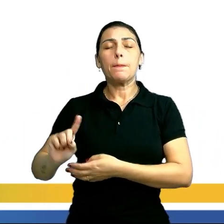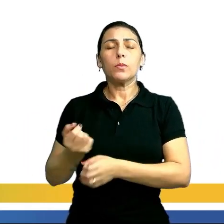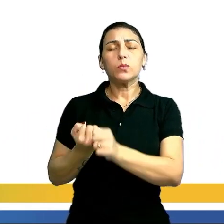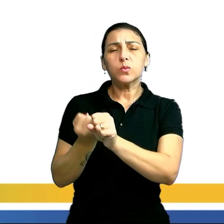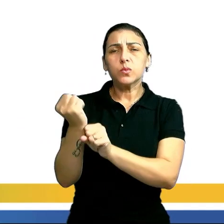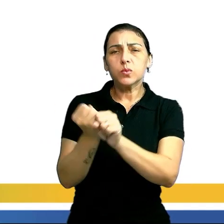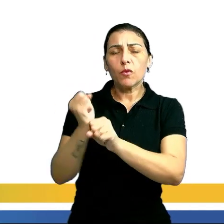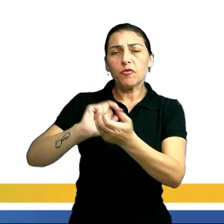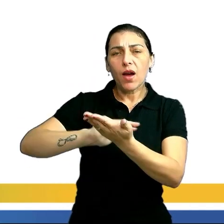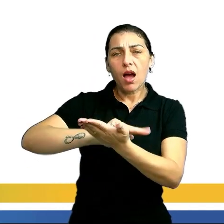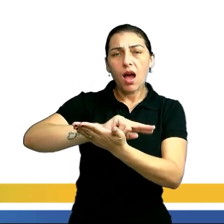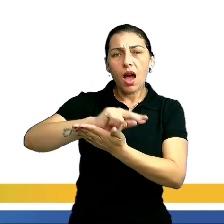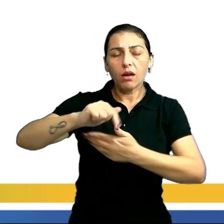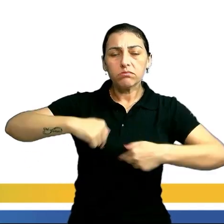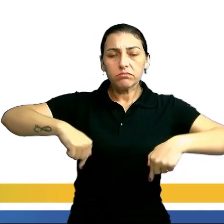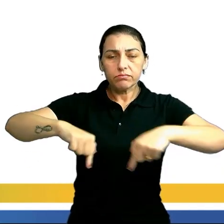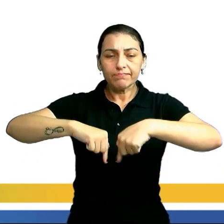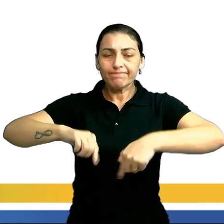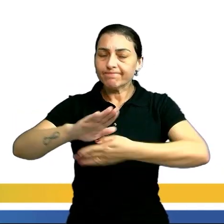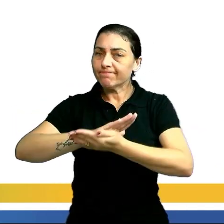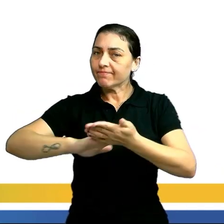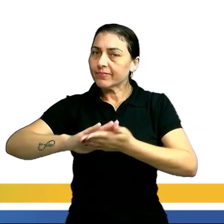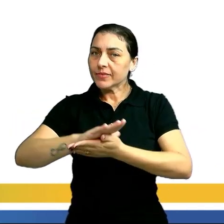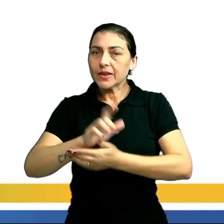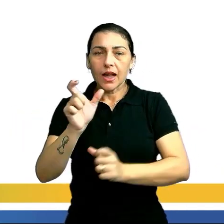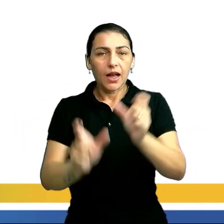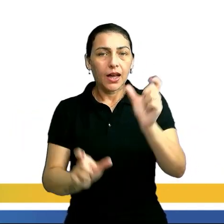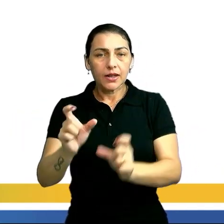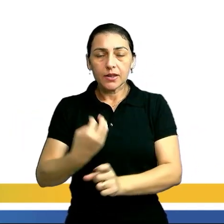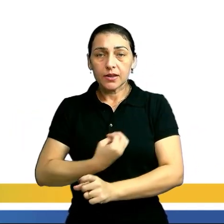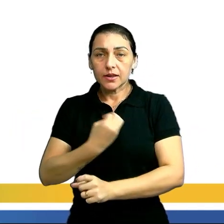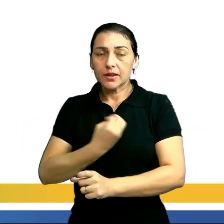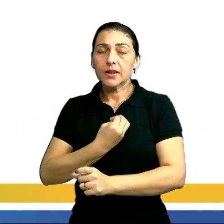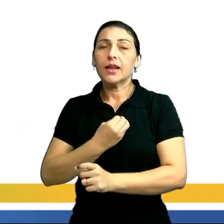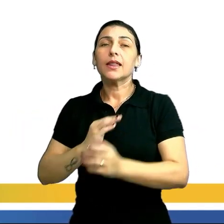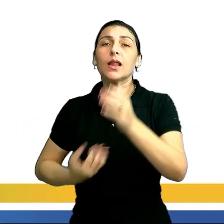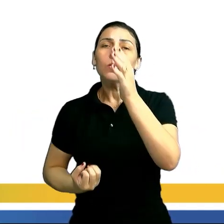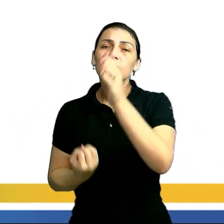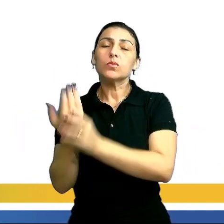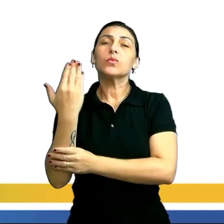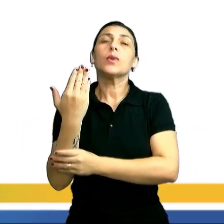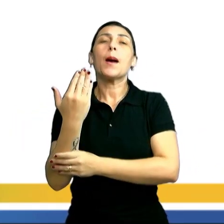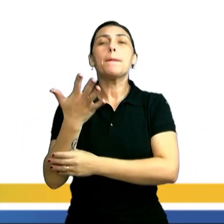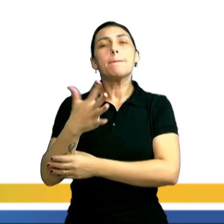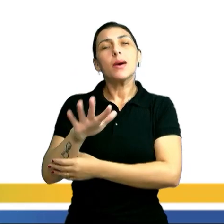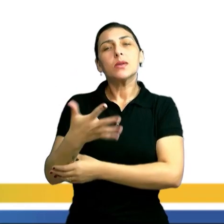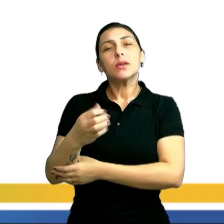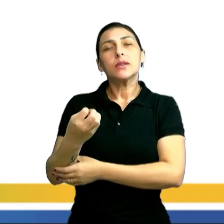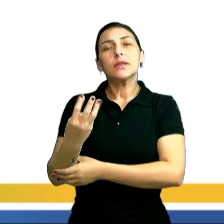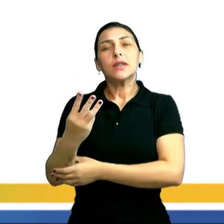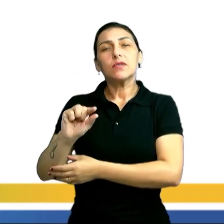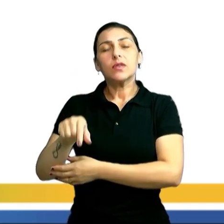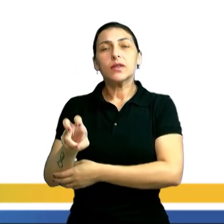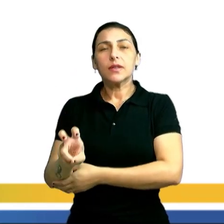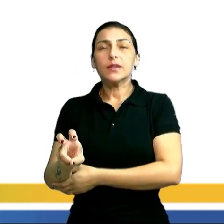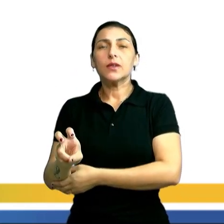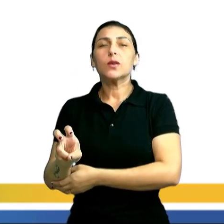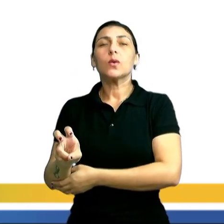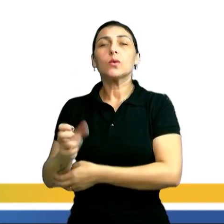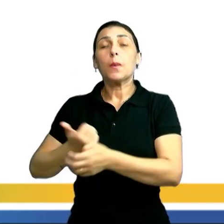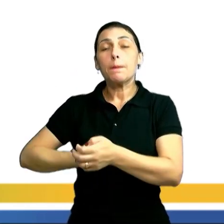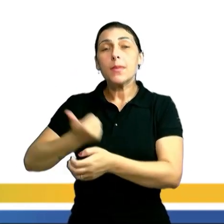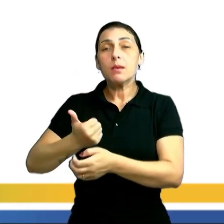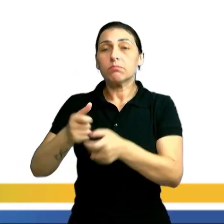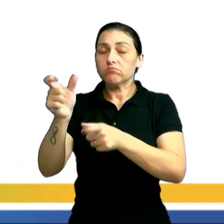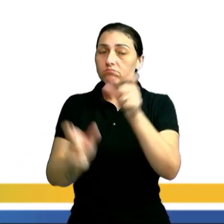anos, várias reações químicas, nada de ser vivo, até que surge há aproximadamente 3,5 bilhões os primeiros